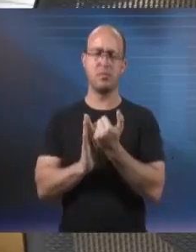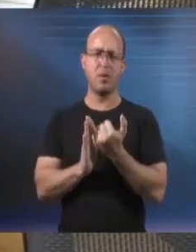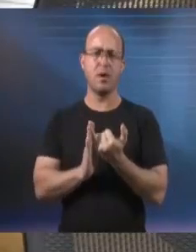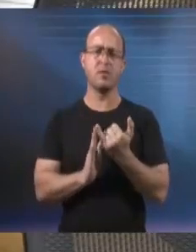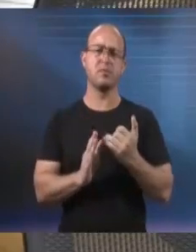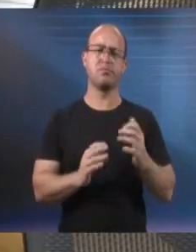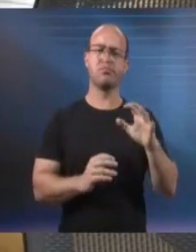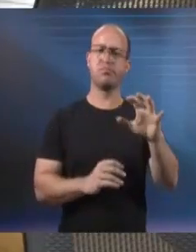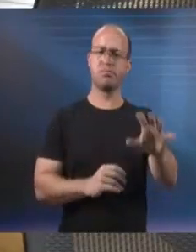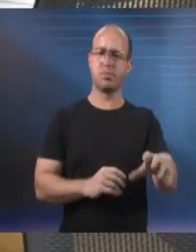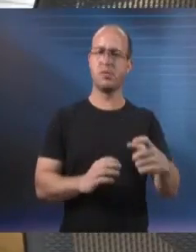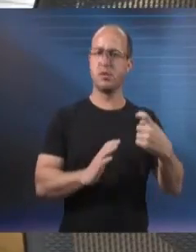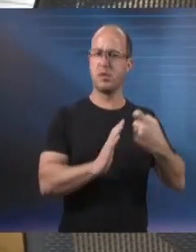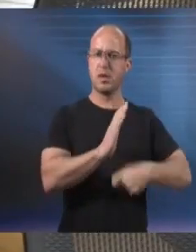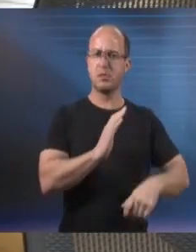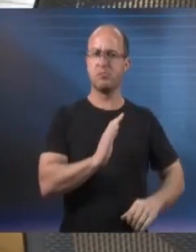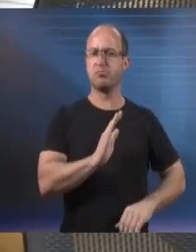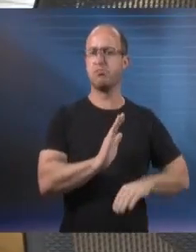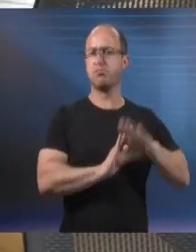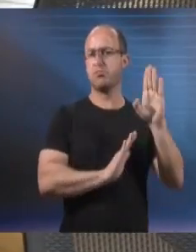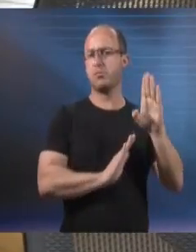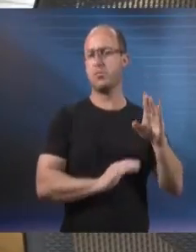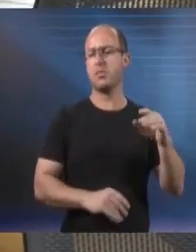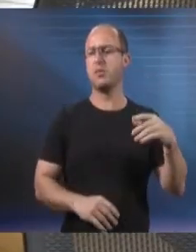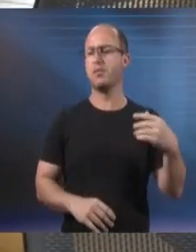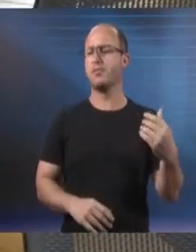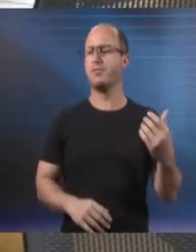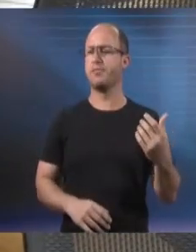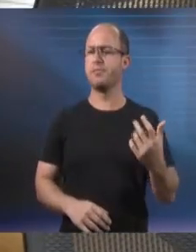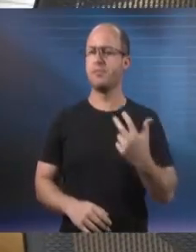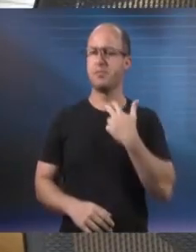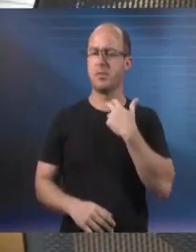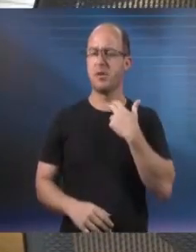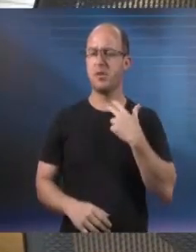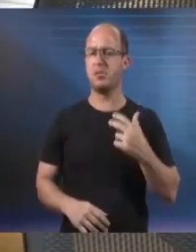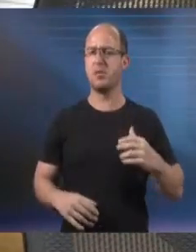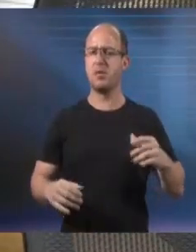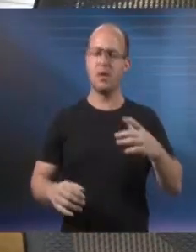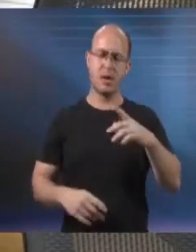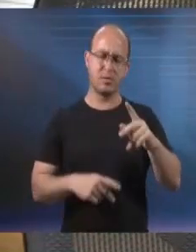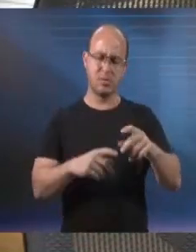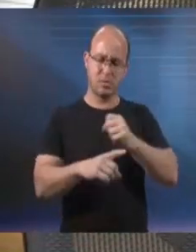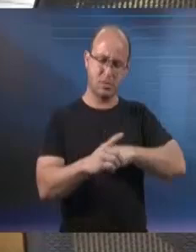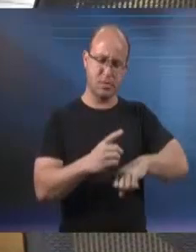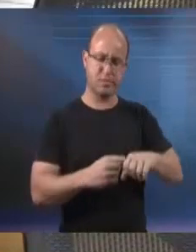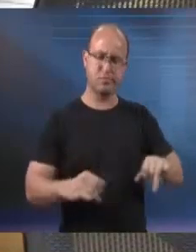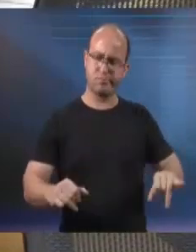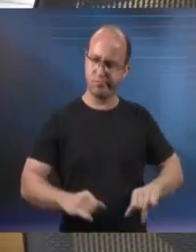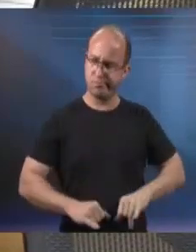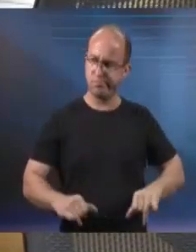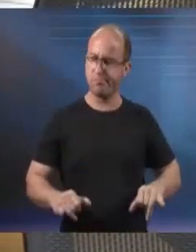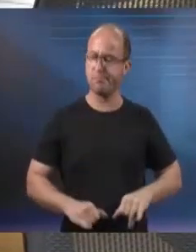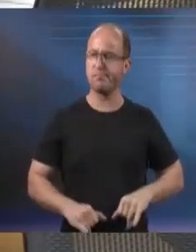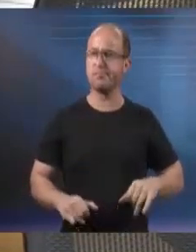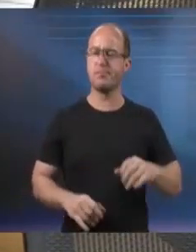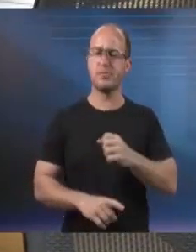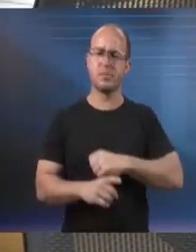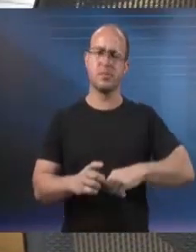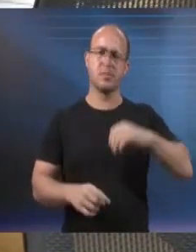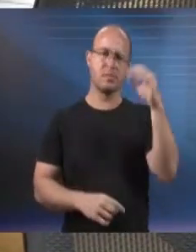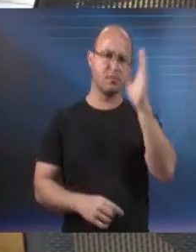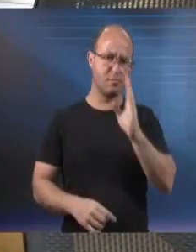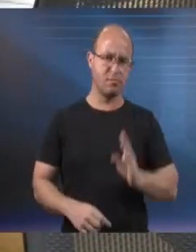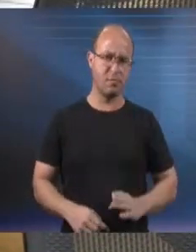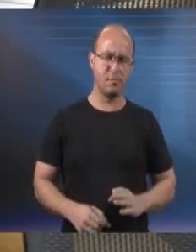quando aumenta a taxação. Não podemos mais sacrificar a sociedade potiguar, a sociedade